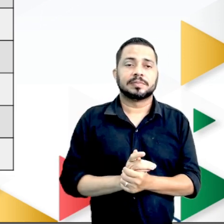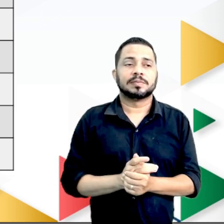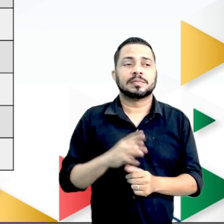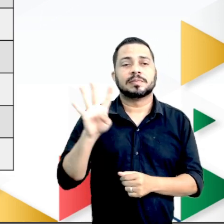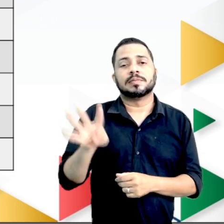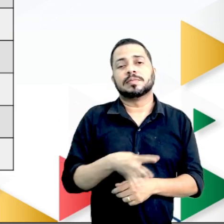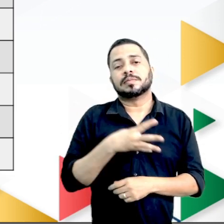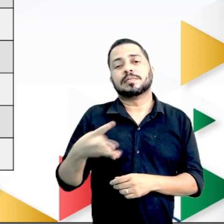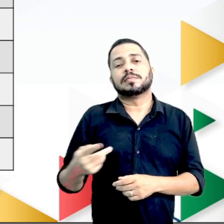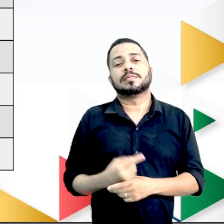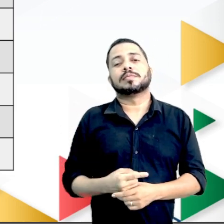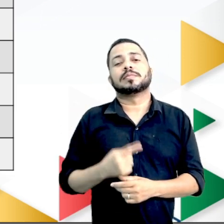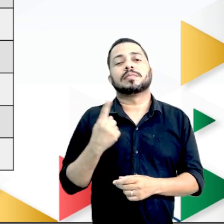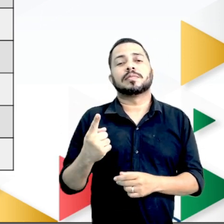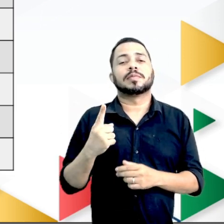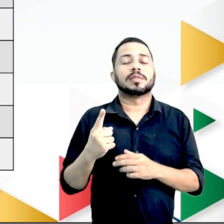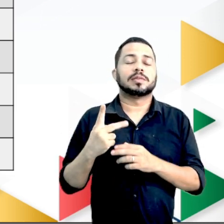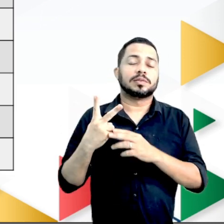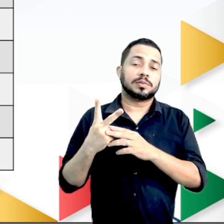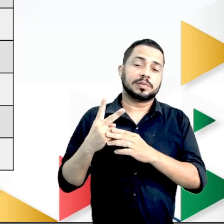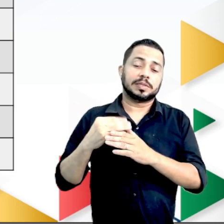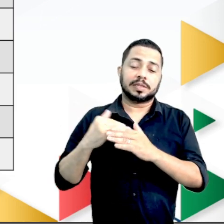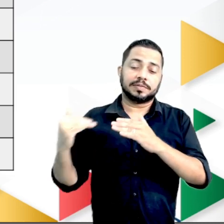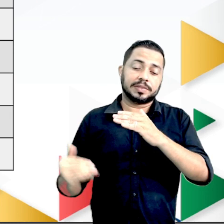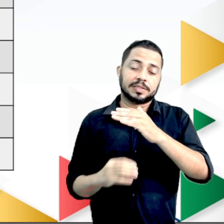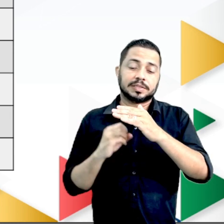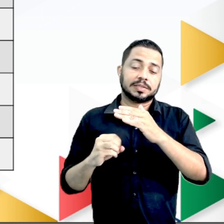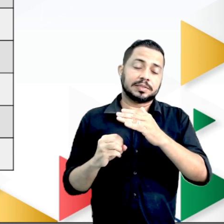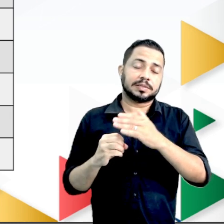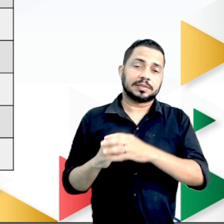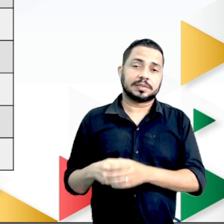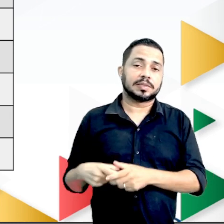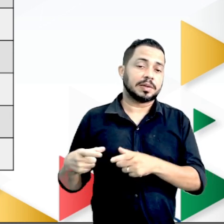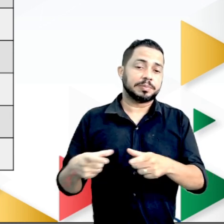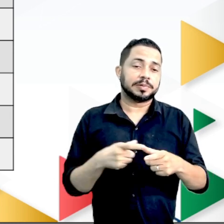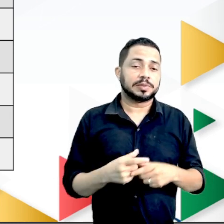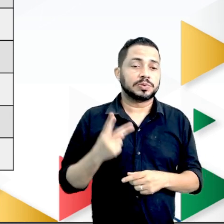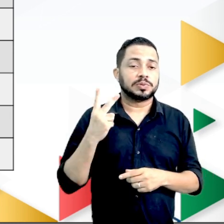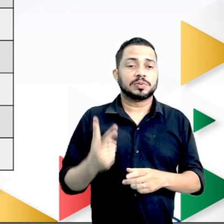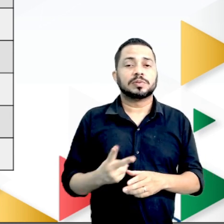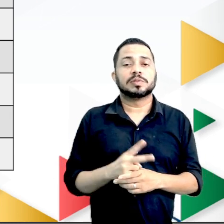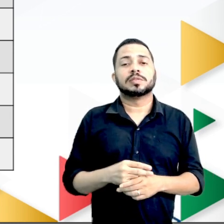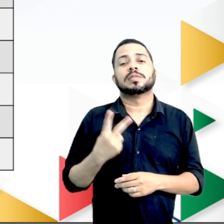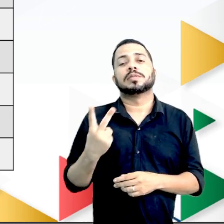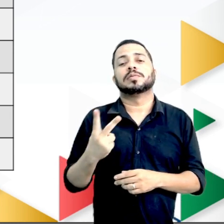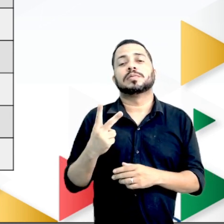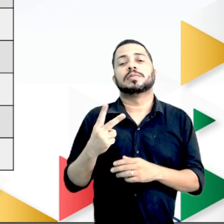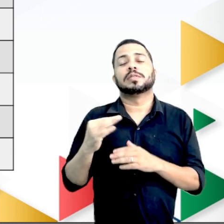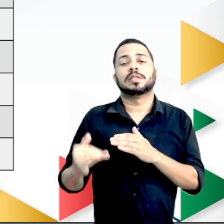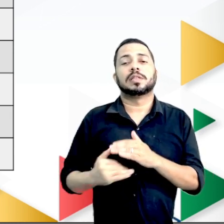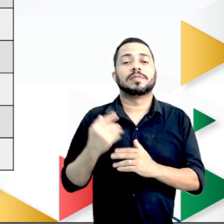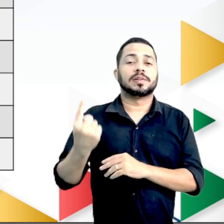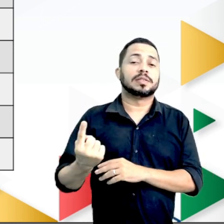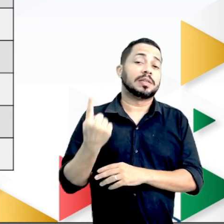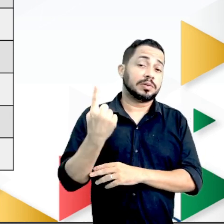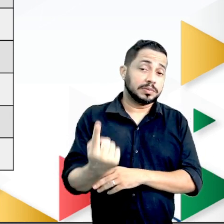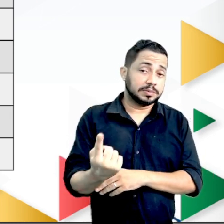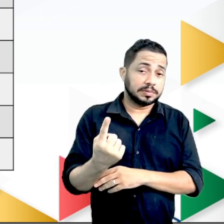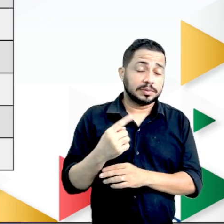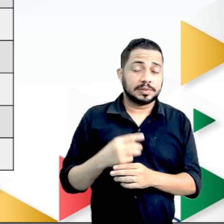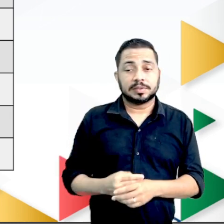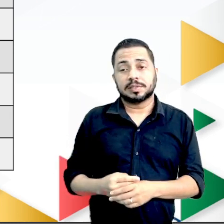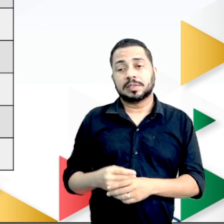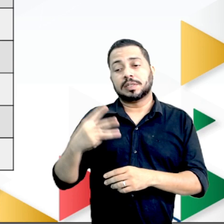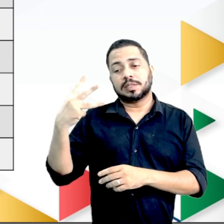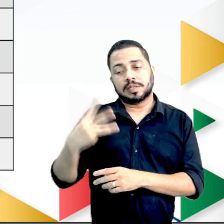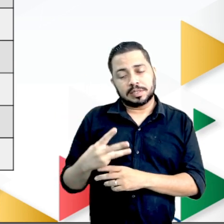tabelinha. O 1 é 2 elevado a 0, a base é 2. Na posição 2, é 2 elevado a 1. Na posição